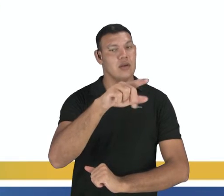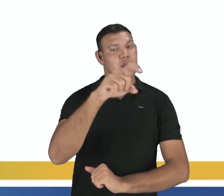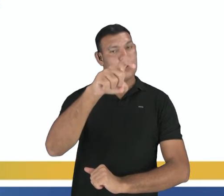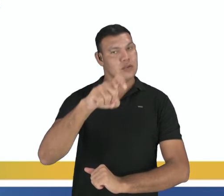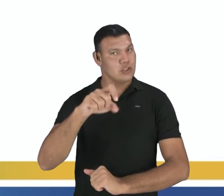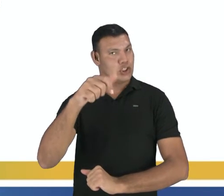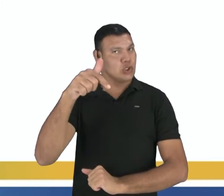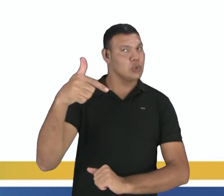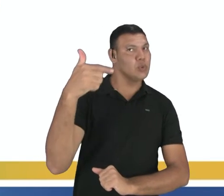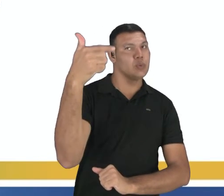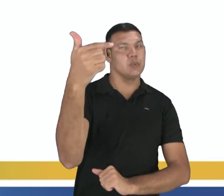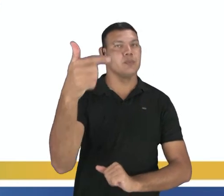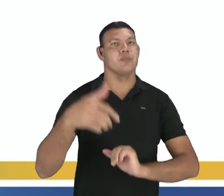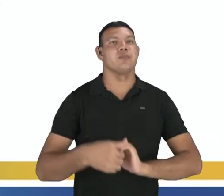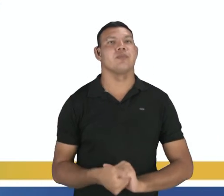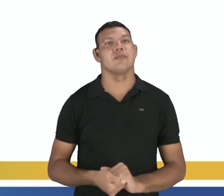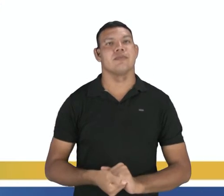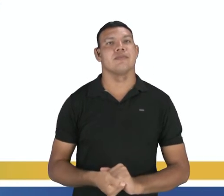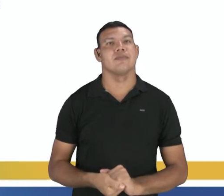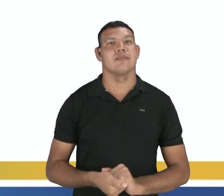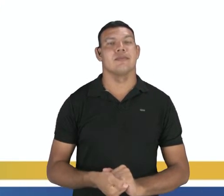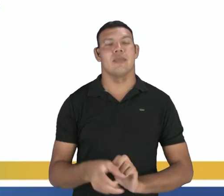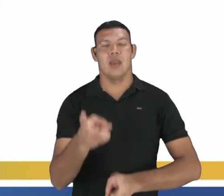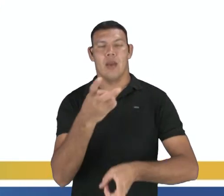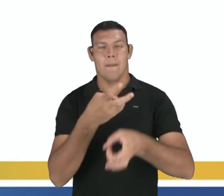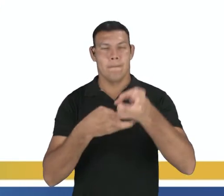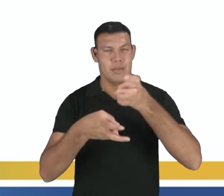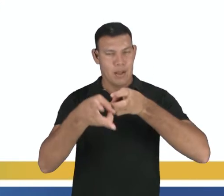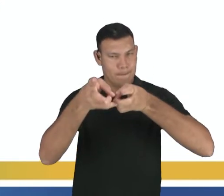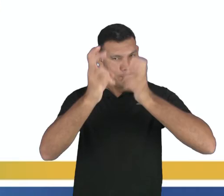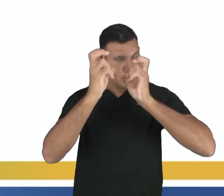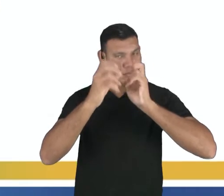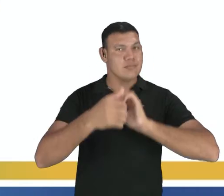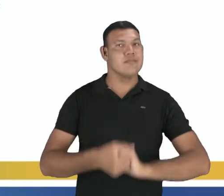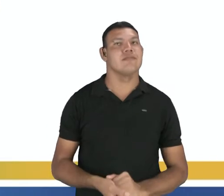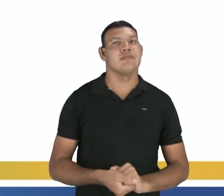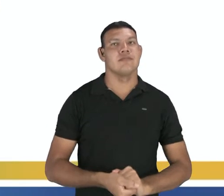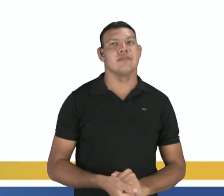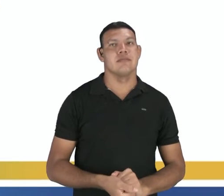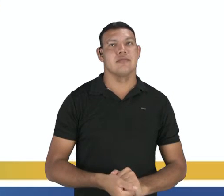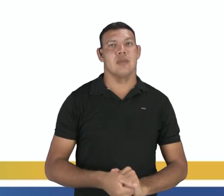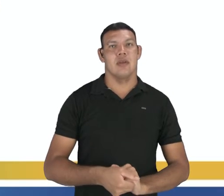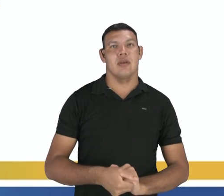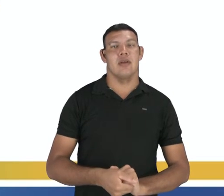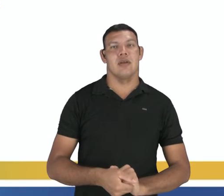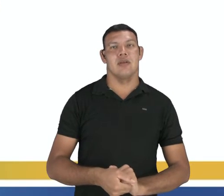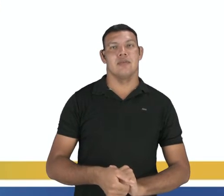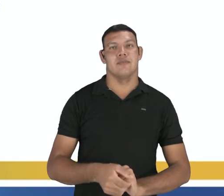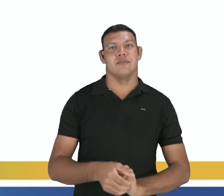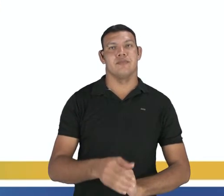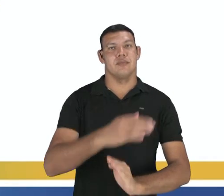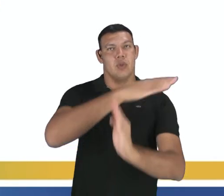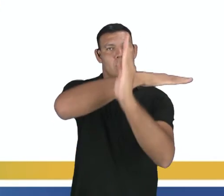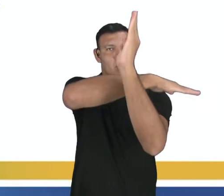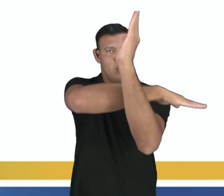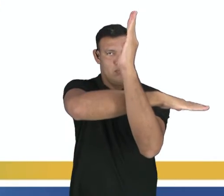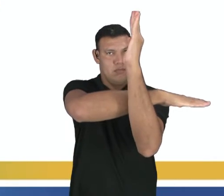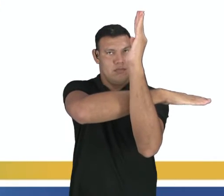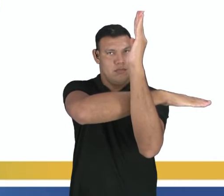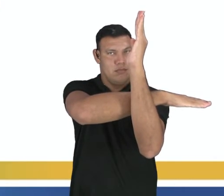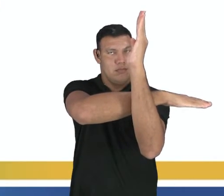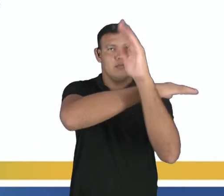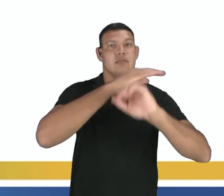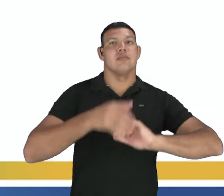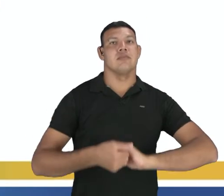ao quadrado. E aí você vai verificar no plano cartesiano que está aí na